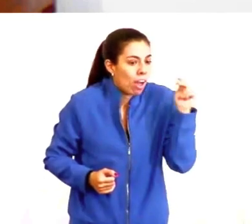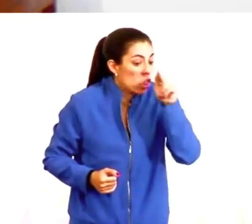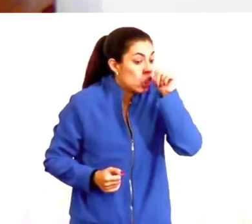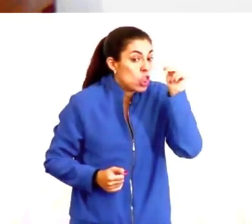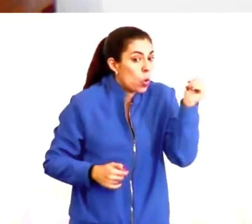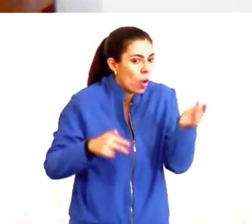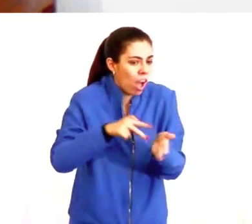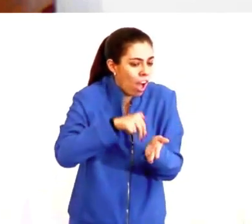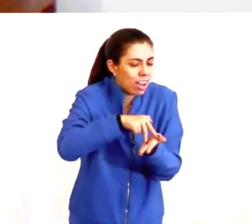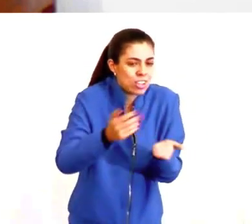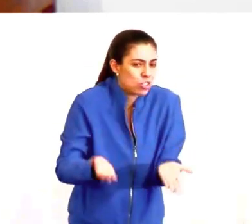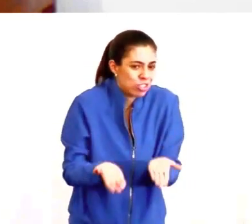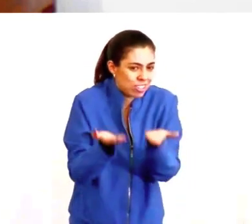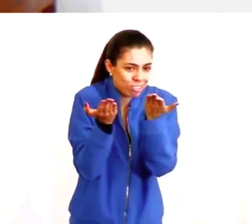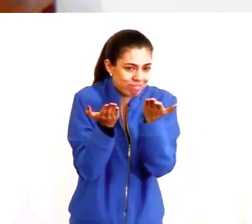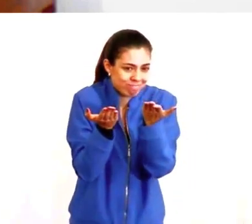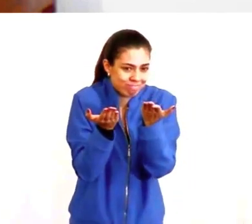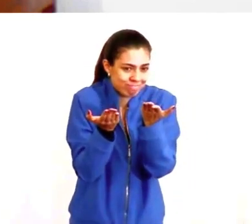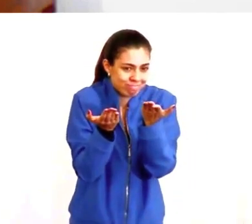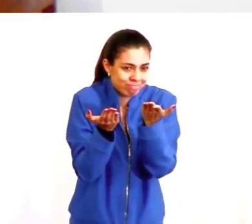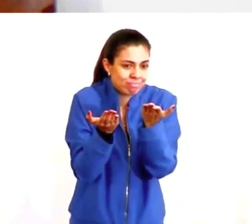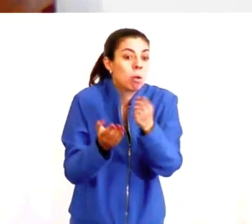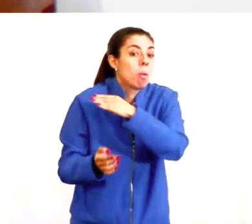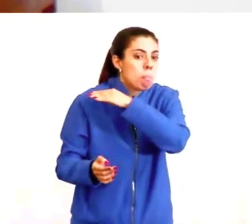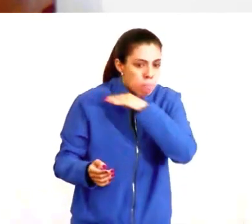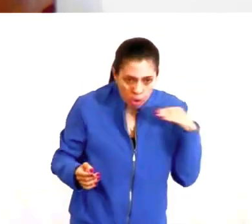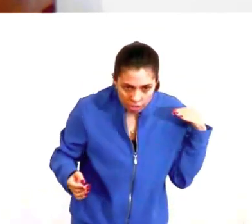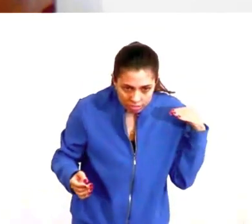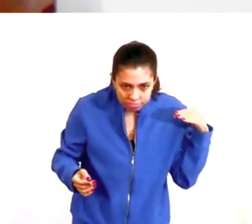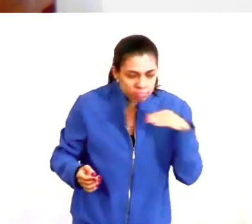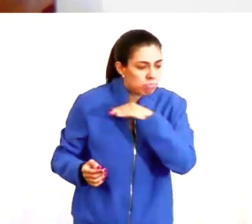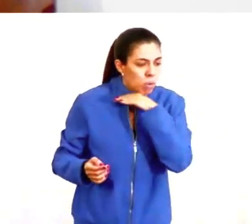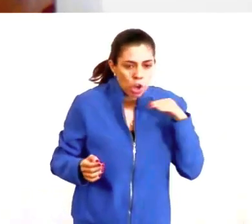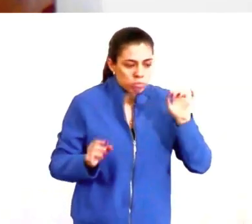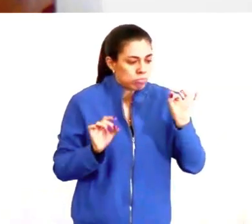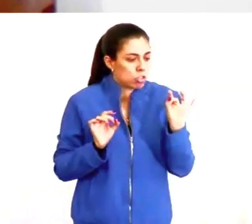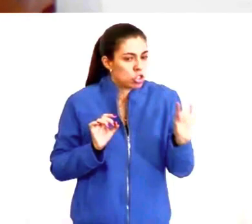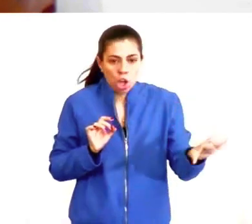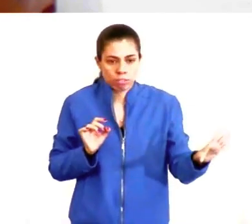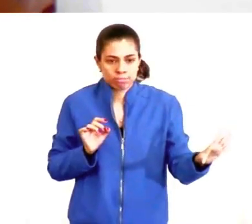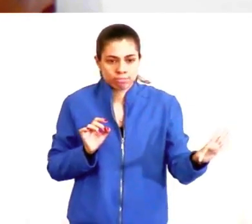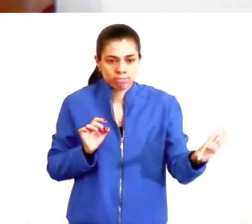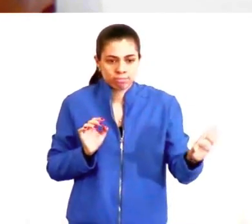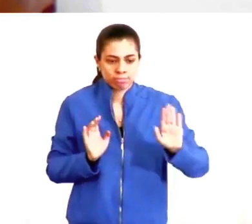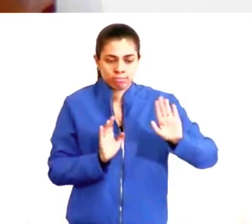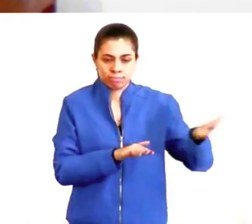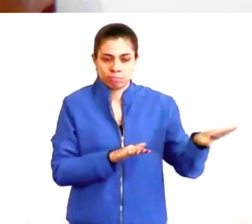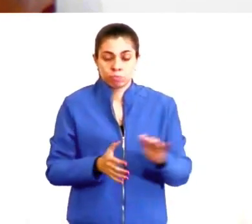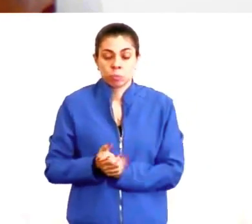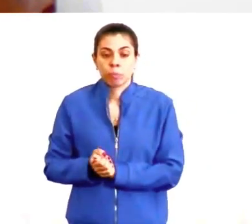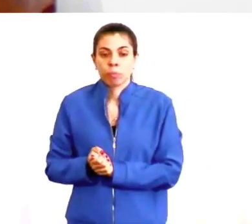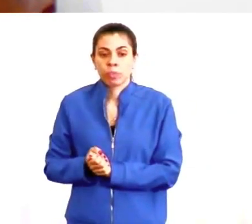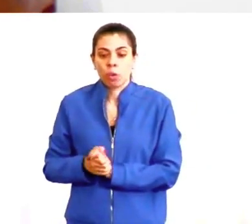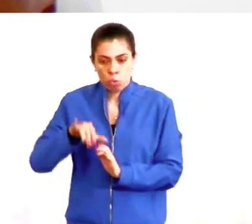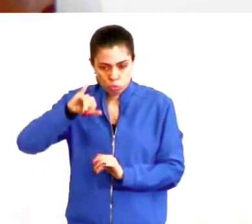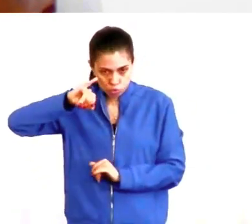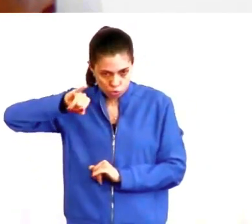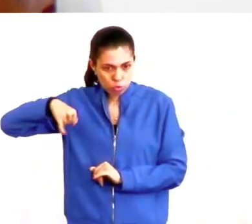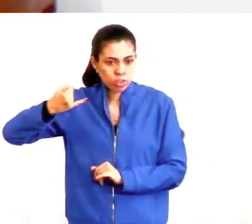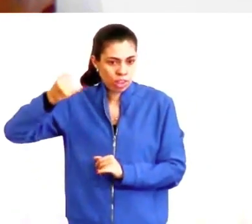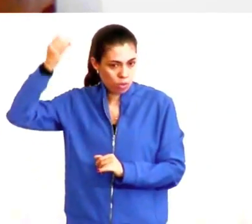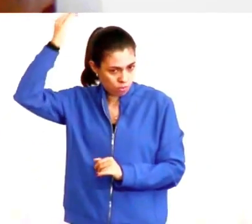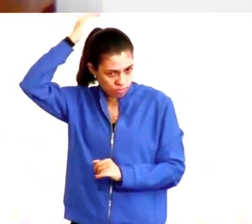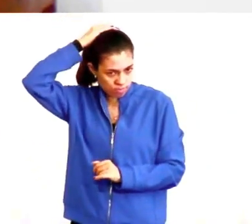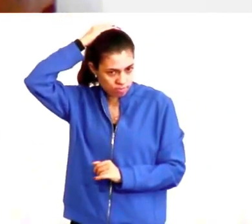lá, naquele lugar. Para todo o judaísmo, os grandes homens